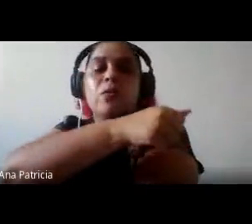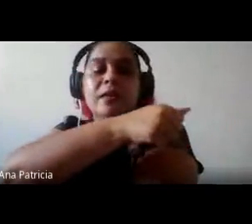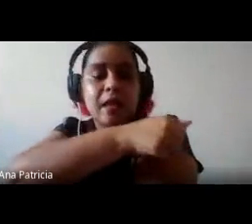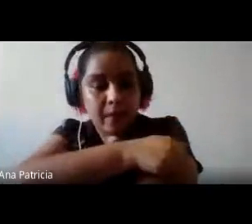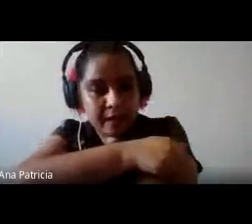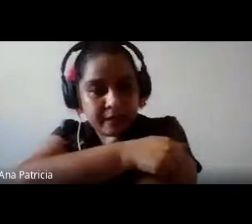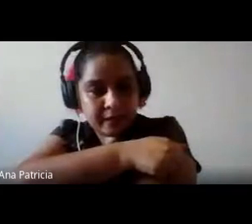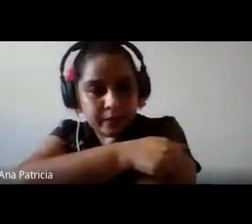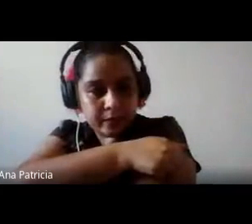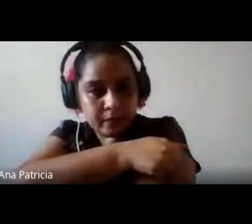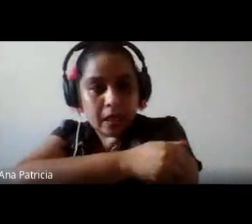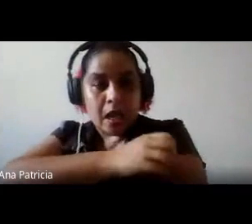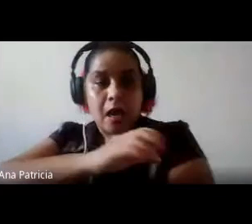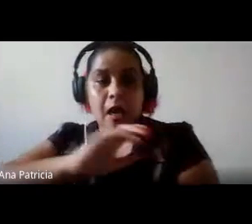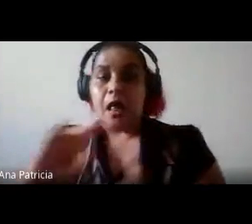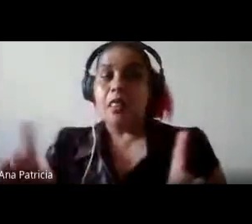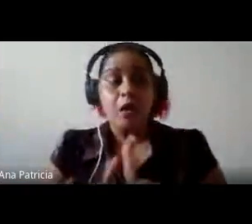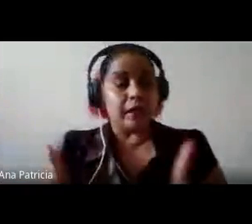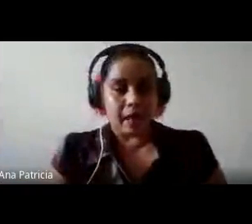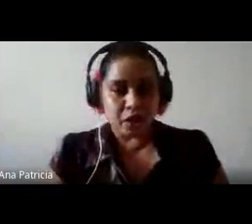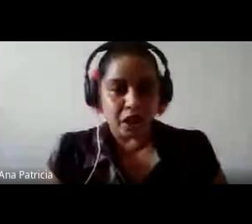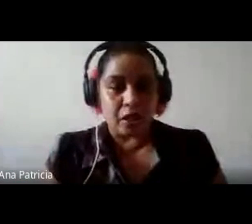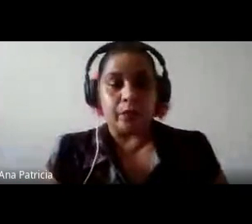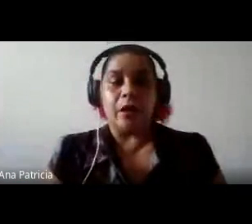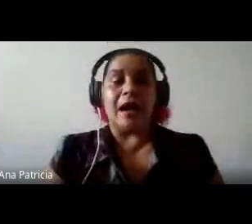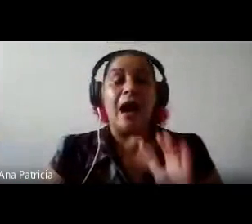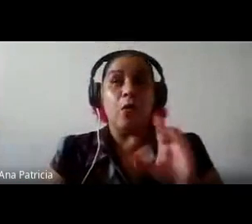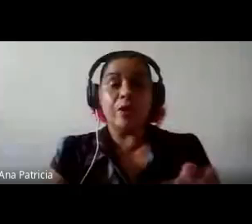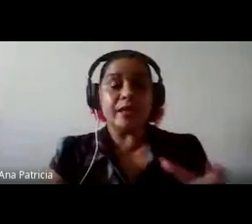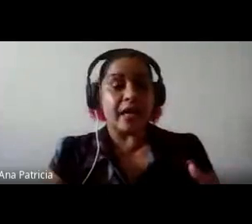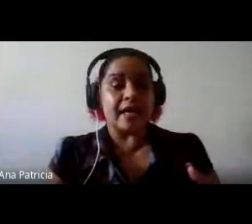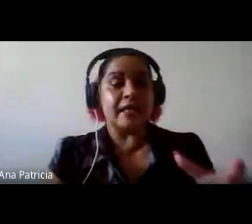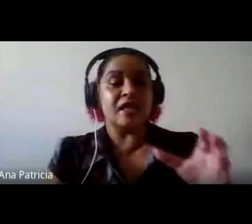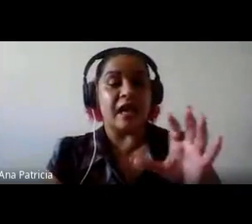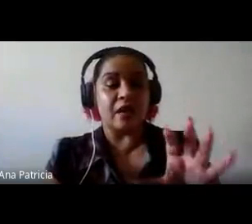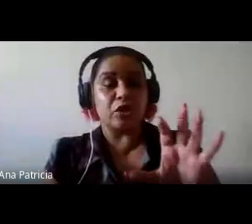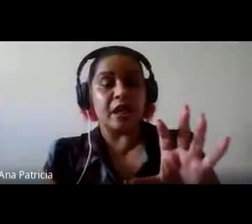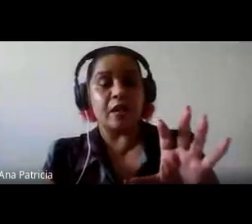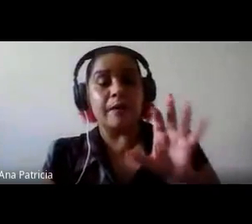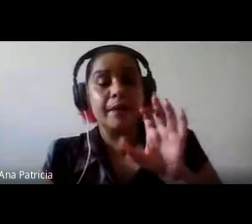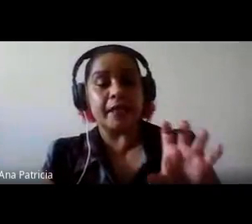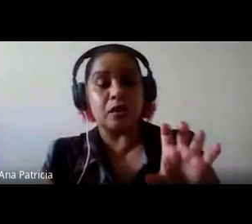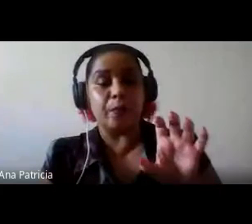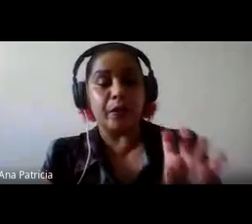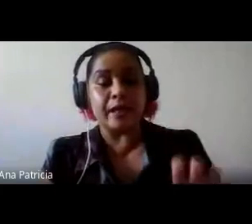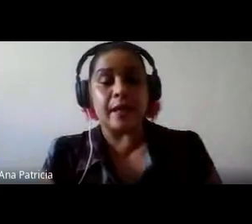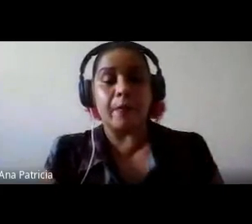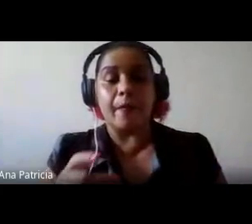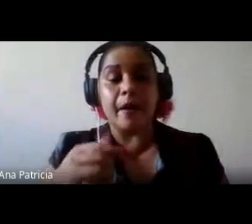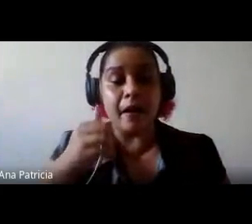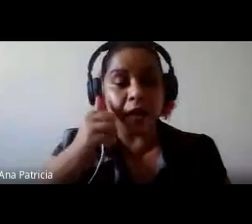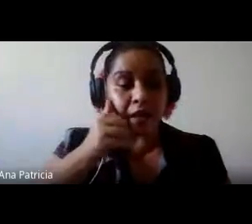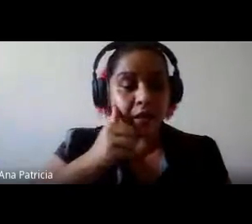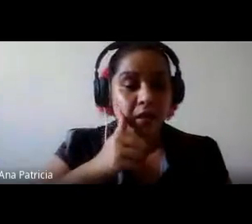Aluna, o sinal é esse. Não tem marca de gênero. Alguns sinais, eles já têm o gênero implícito. Por